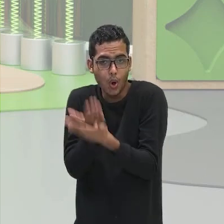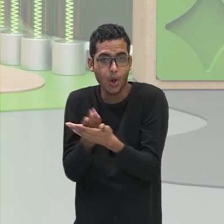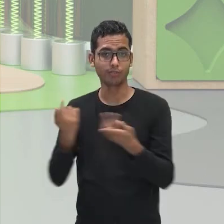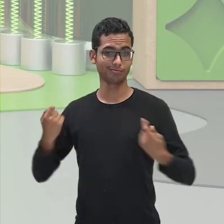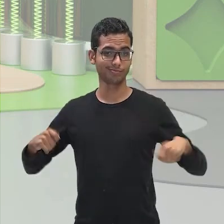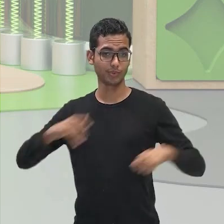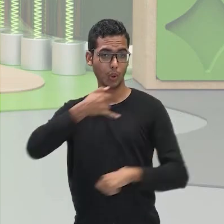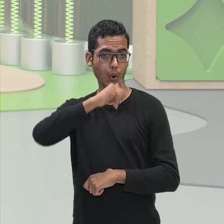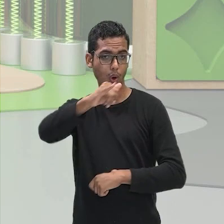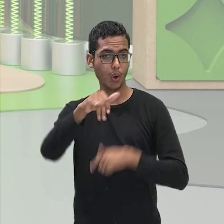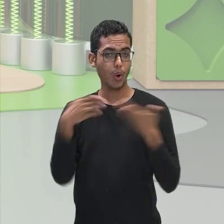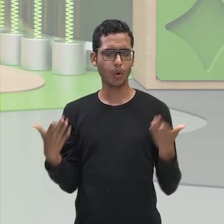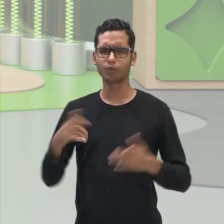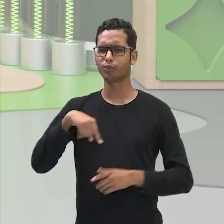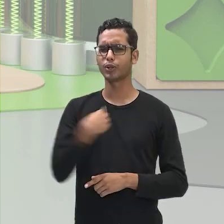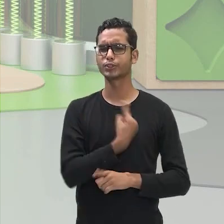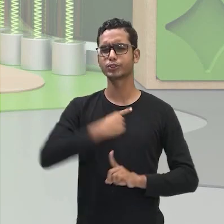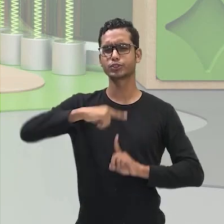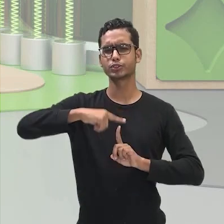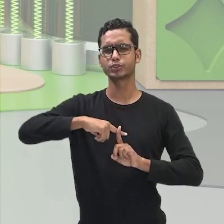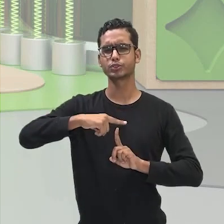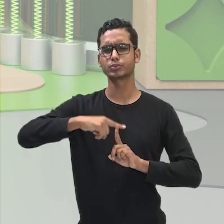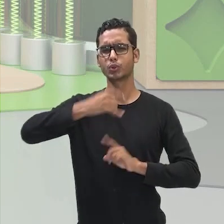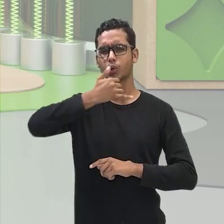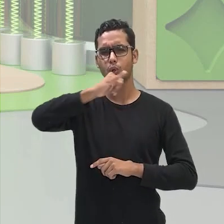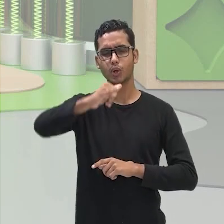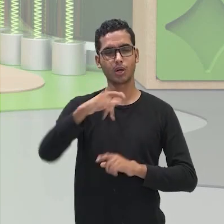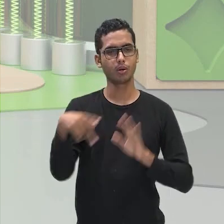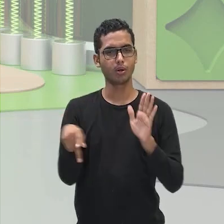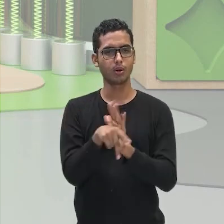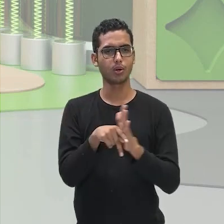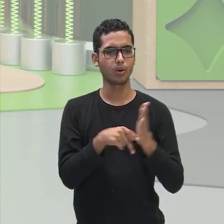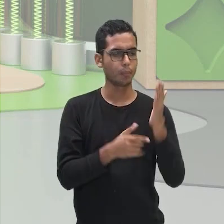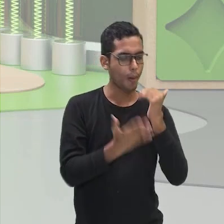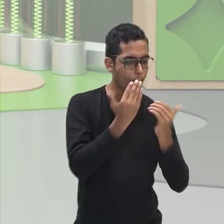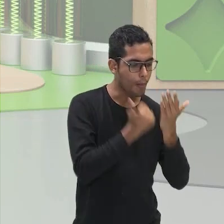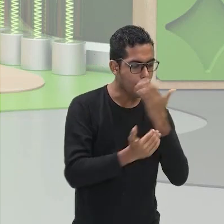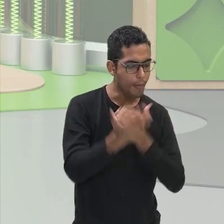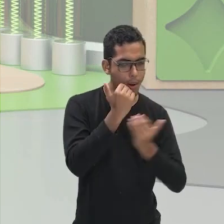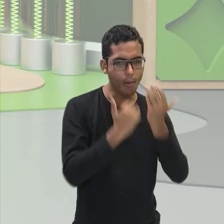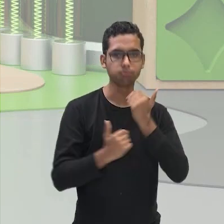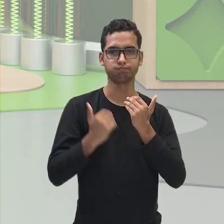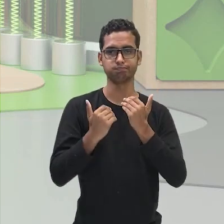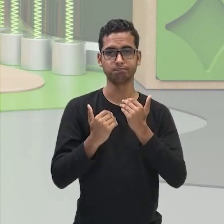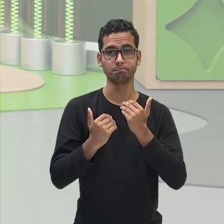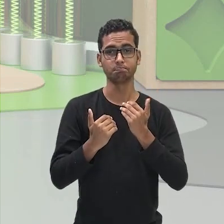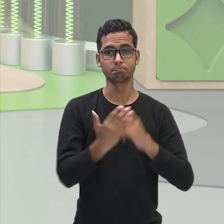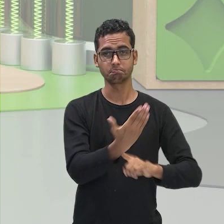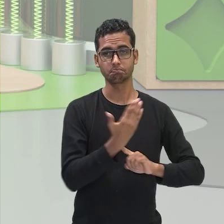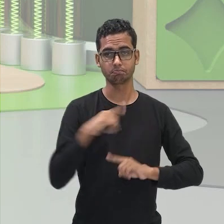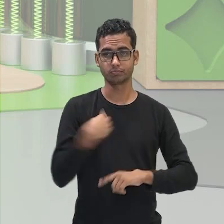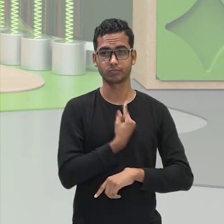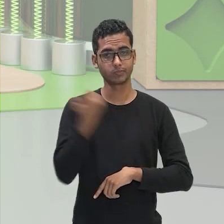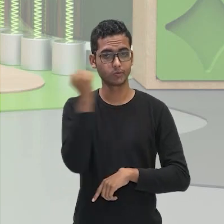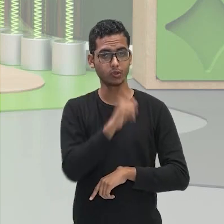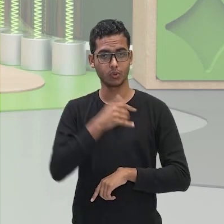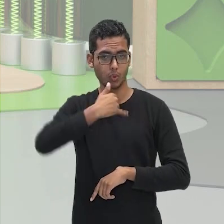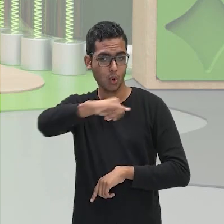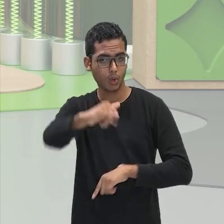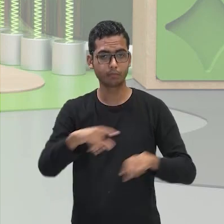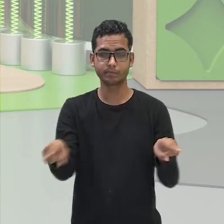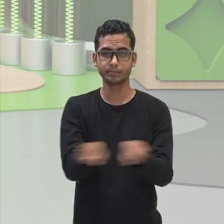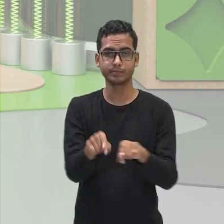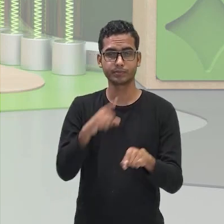nossa fonte de energia vai ser os alimentos, Então a gente tem aí também uma outra fonte de energia. Dispositivos aí no nosso dia a dia, como os celulares,